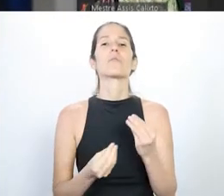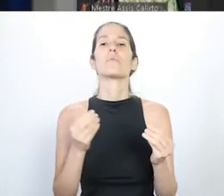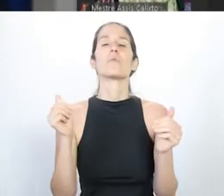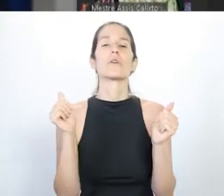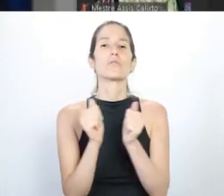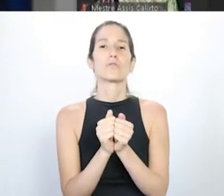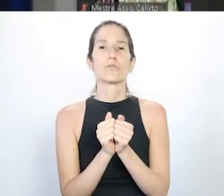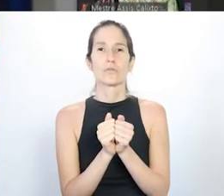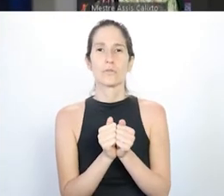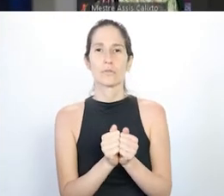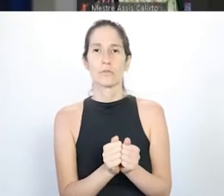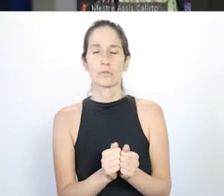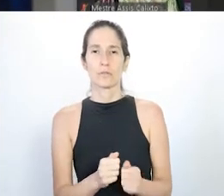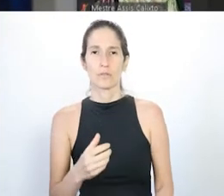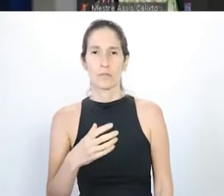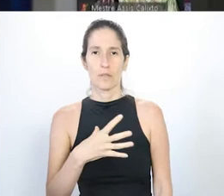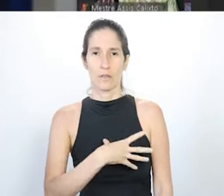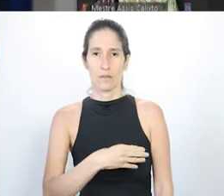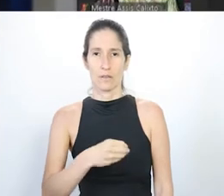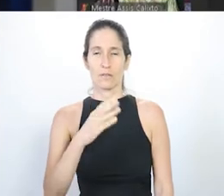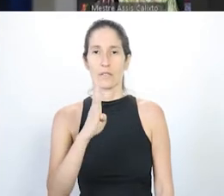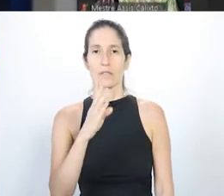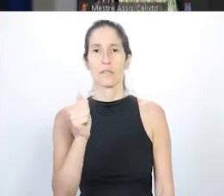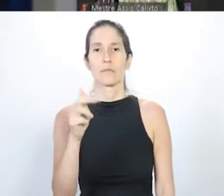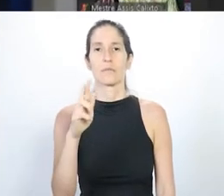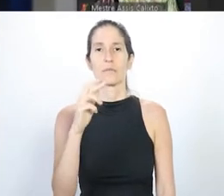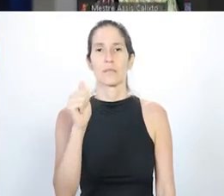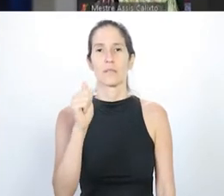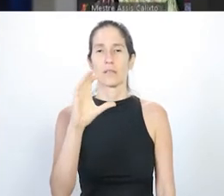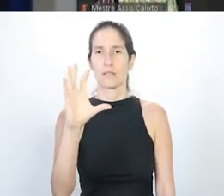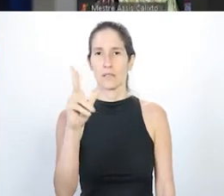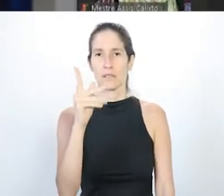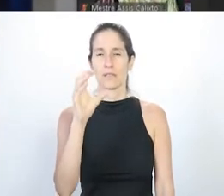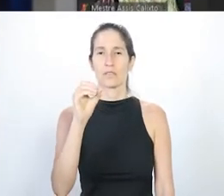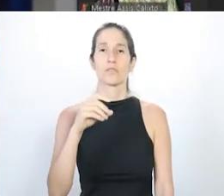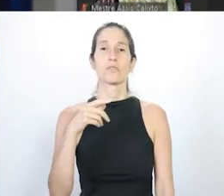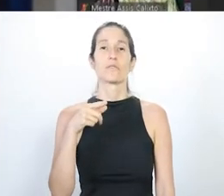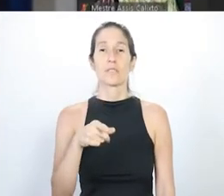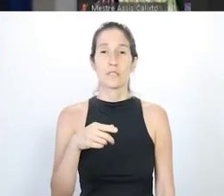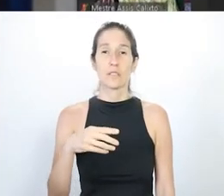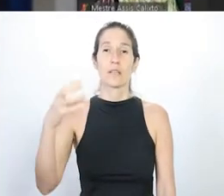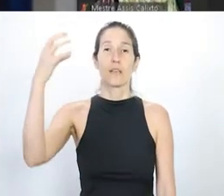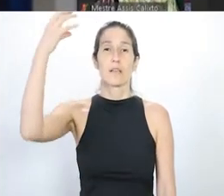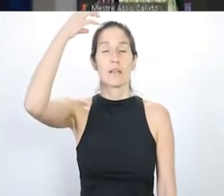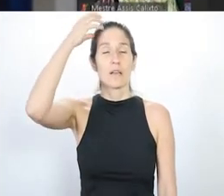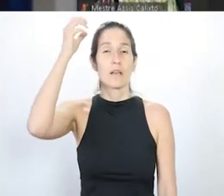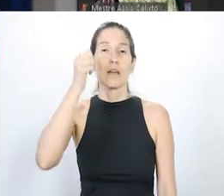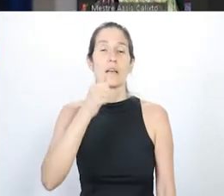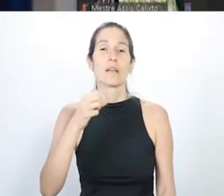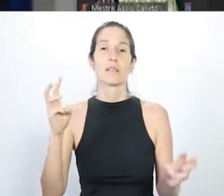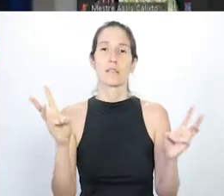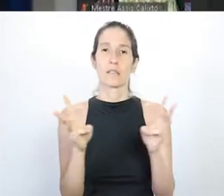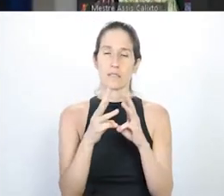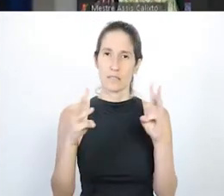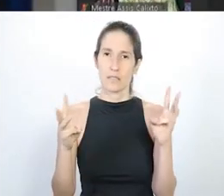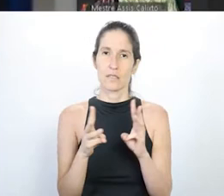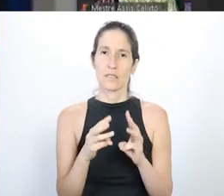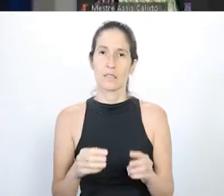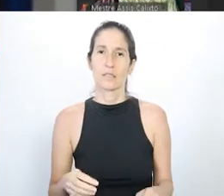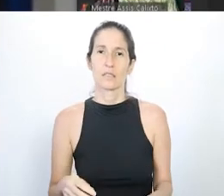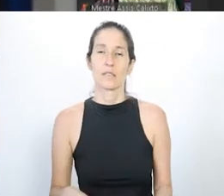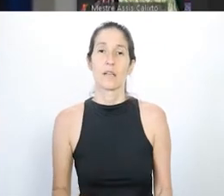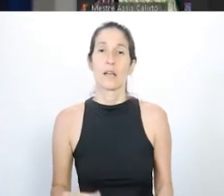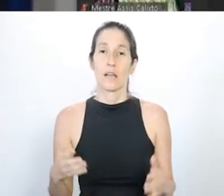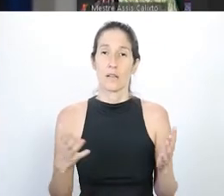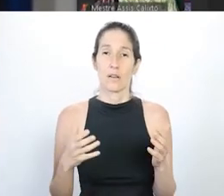admiração por Baracho, que foi o rei da ciranda, você hoje é a rainha da ciranda e você hoje é amiga, hoje não, há muitos anos amiga, né, das filhas